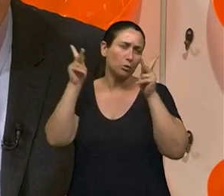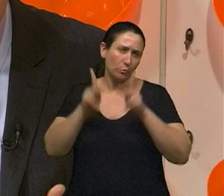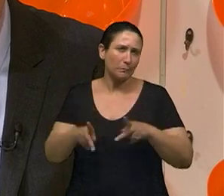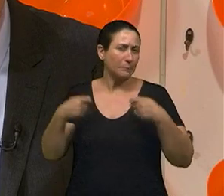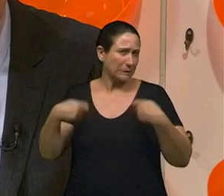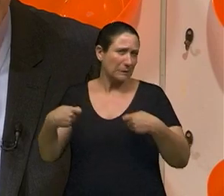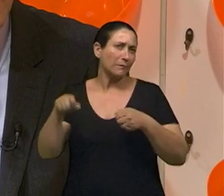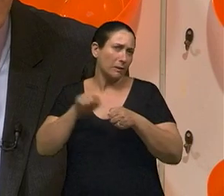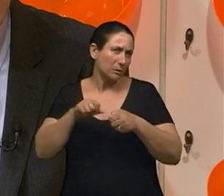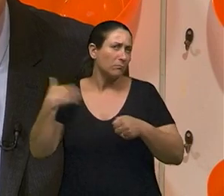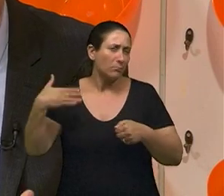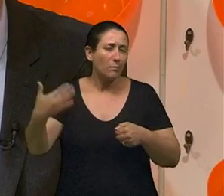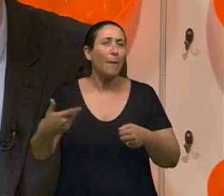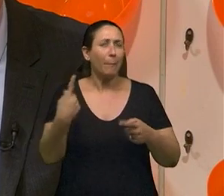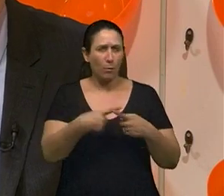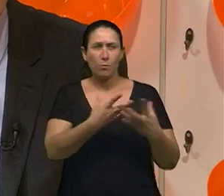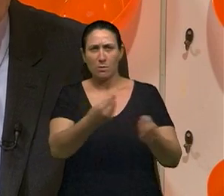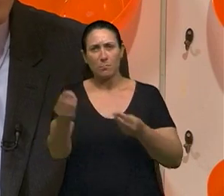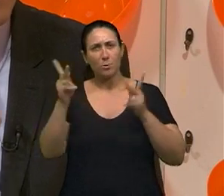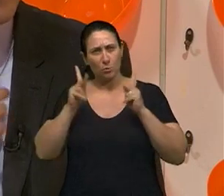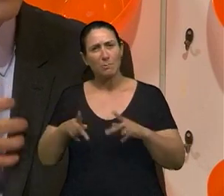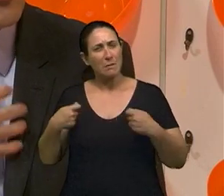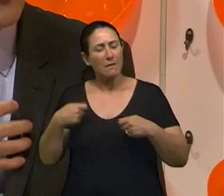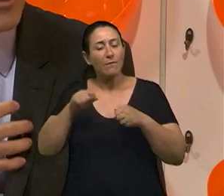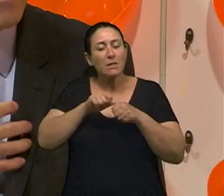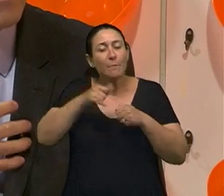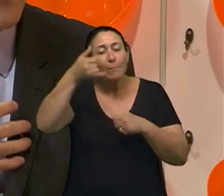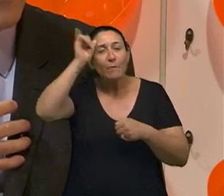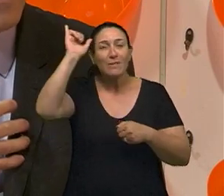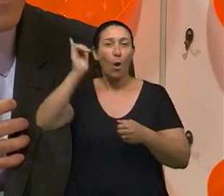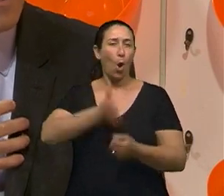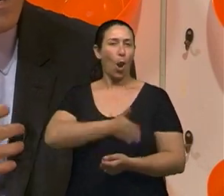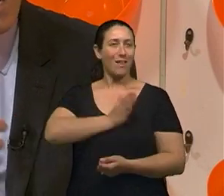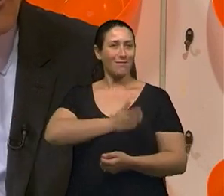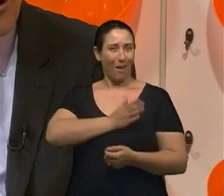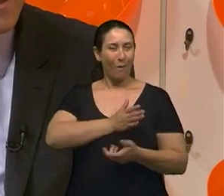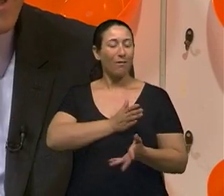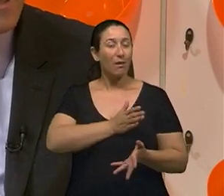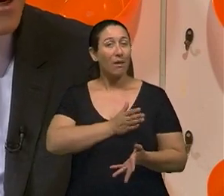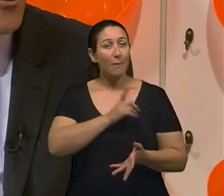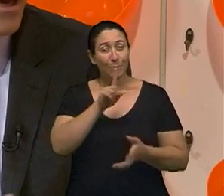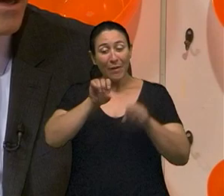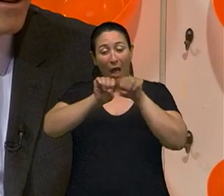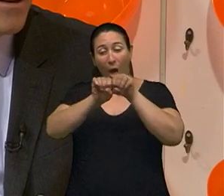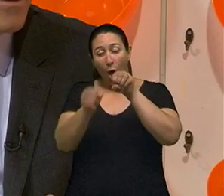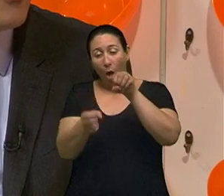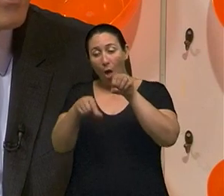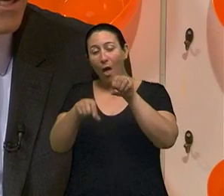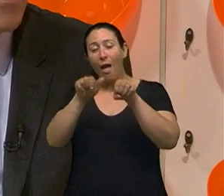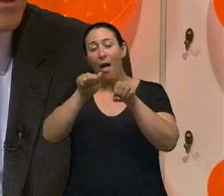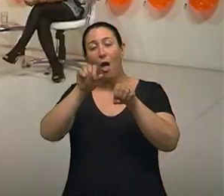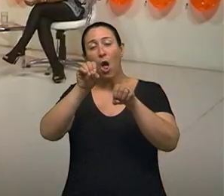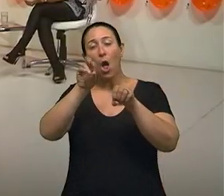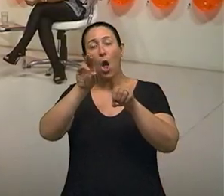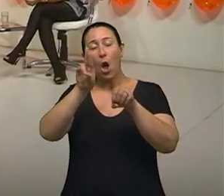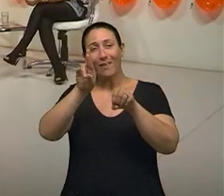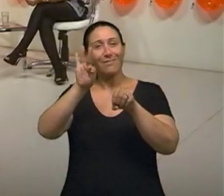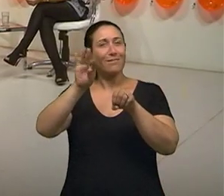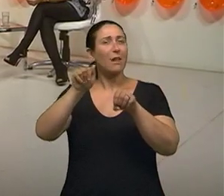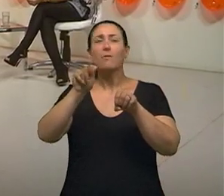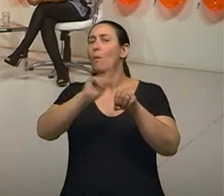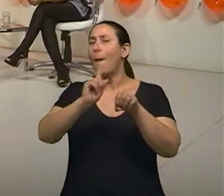fazer e a maior parte das pessoas fazem a prevenção do coração a horta já não é não segue a mesma